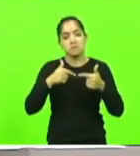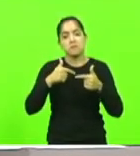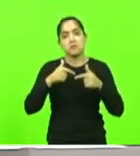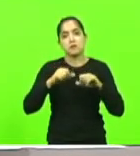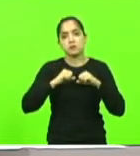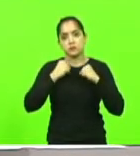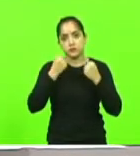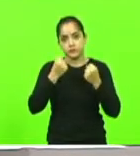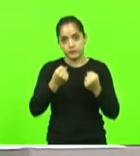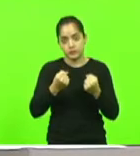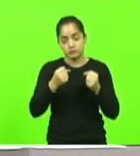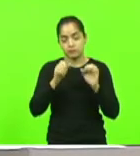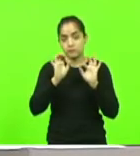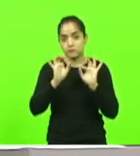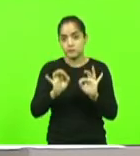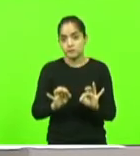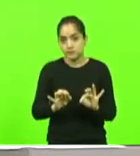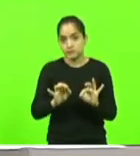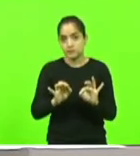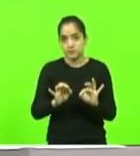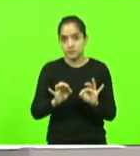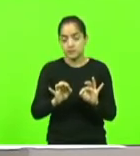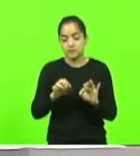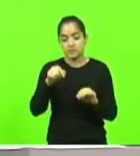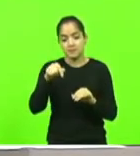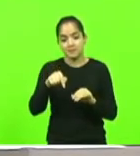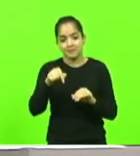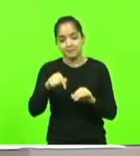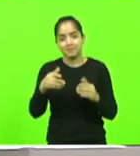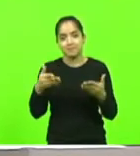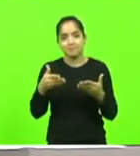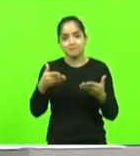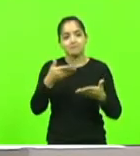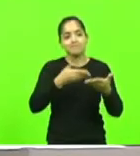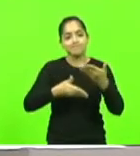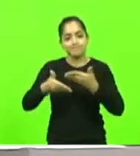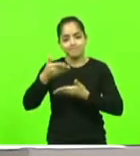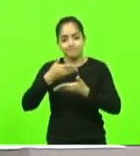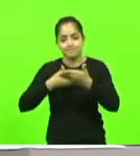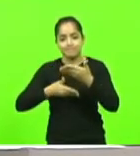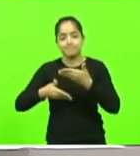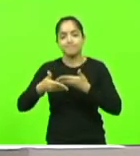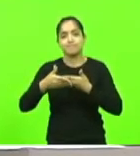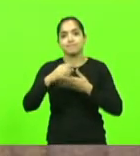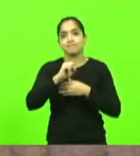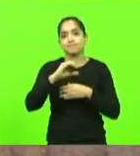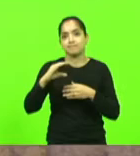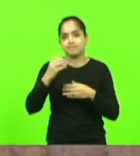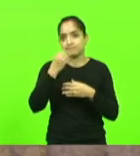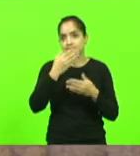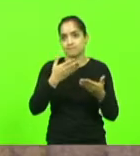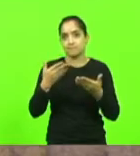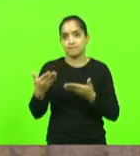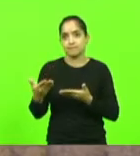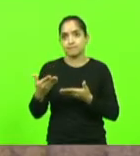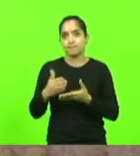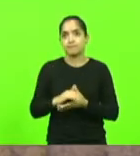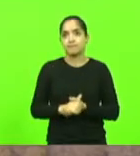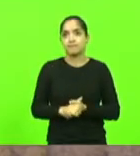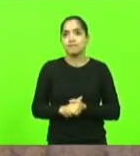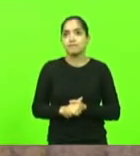e tenho certeza que a sua permanência no parlamento vai contribuir muito com Santa Catarina. Seja bem-vindo ao parlamento